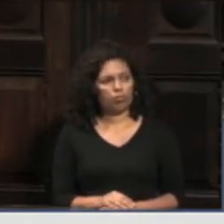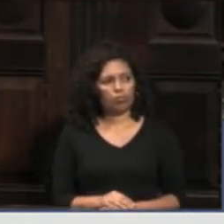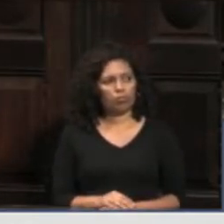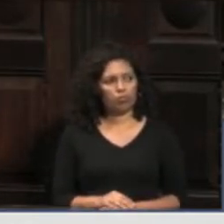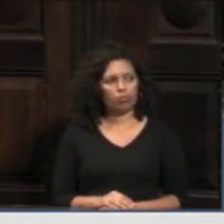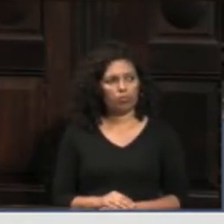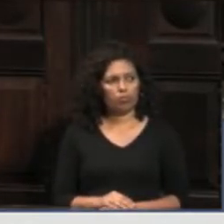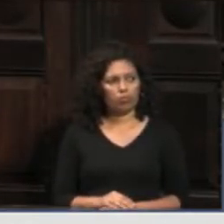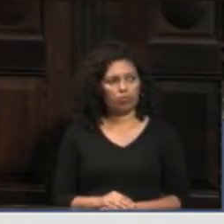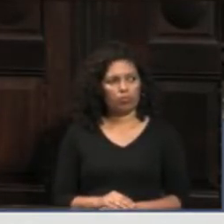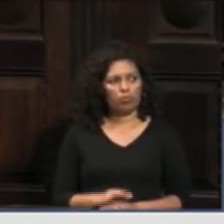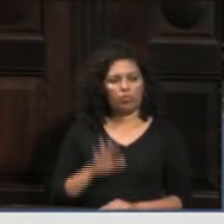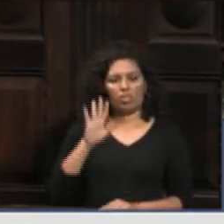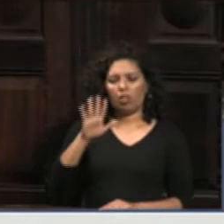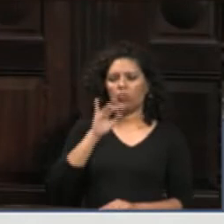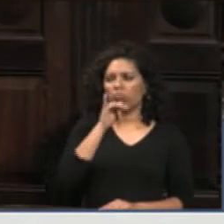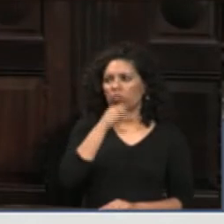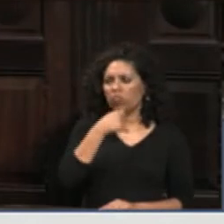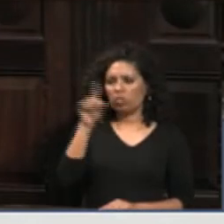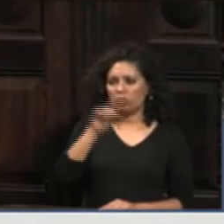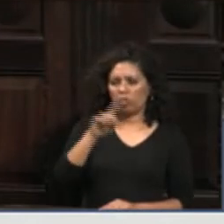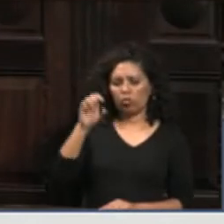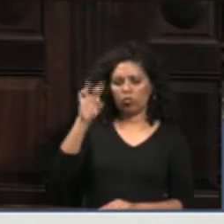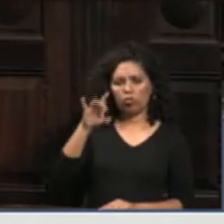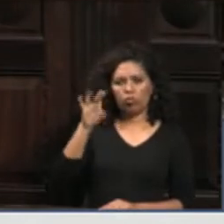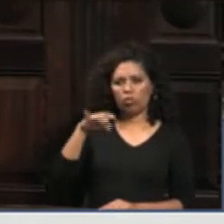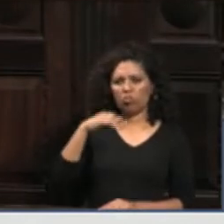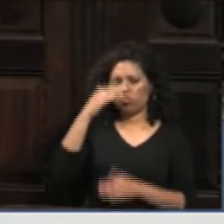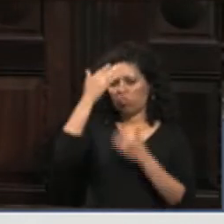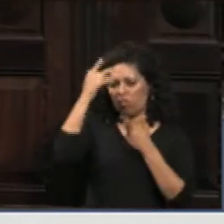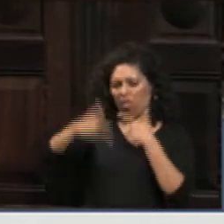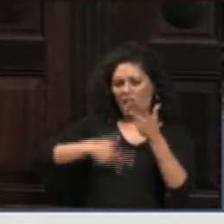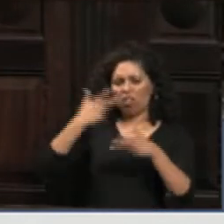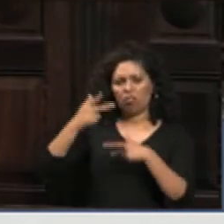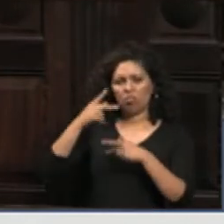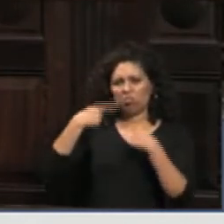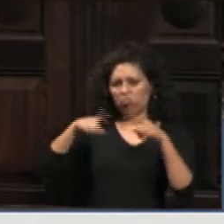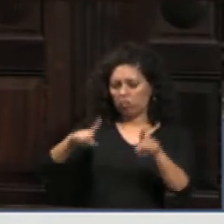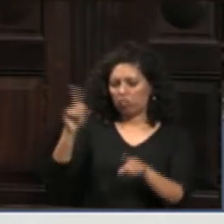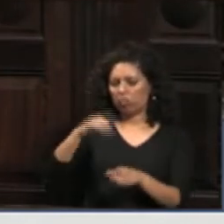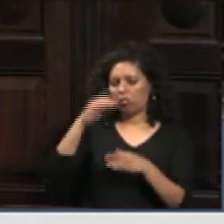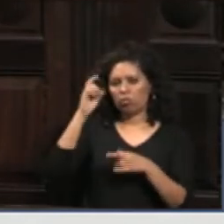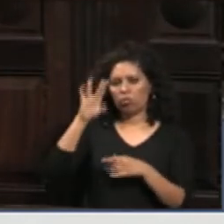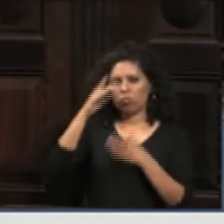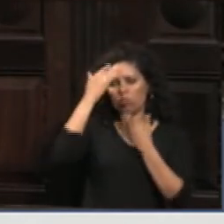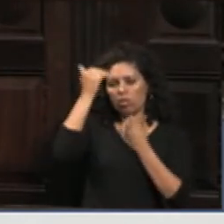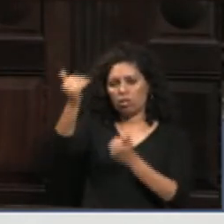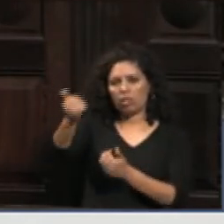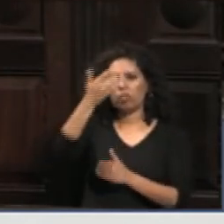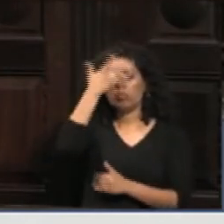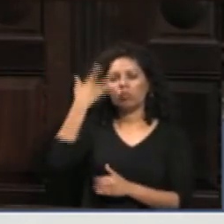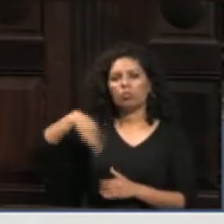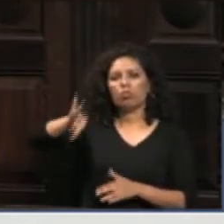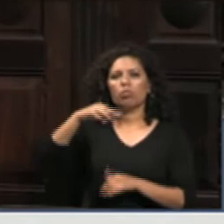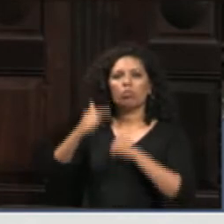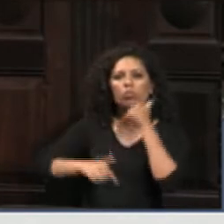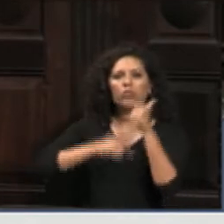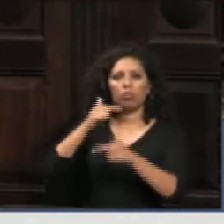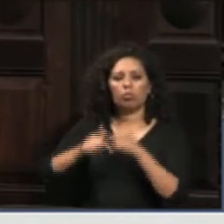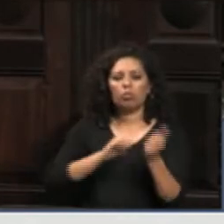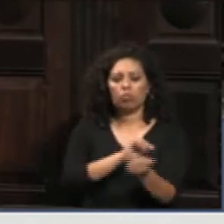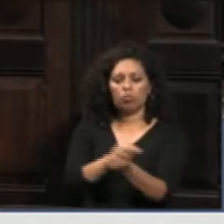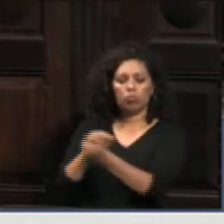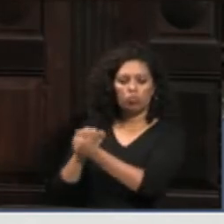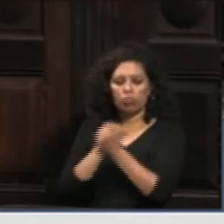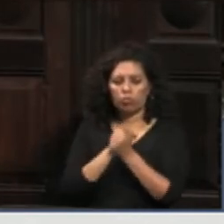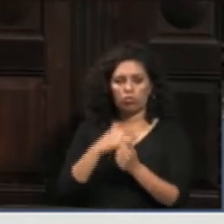aqui não tenho nada a lamentar, só tenho a agradecer a Deus, agradecer as pessoas, os companheiros, como o deputado Eulemar Coelho, deputado